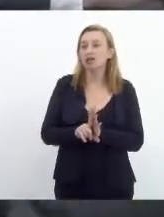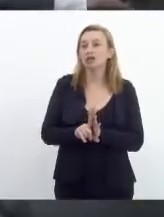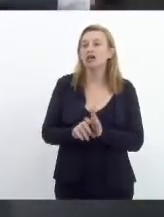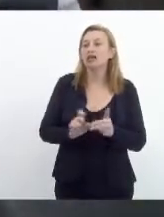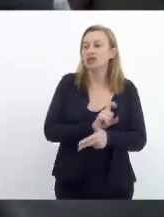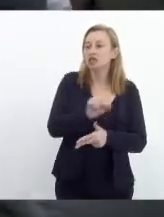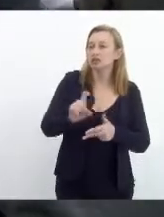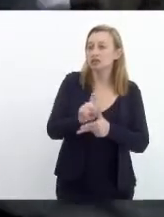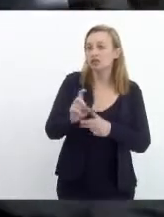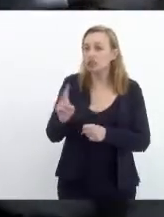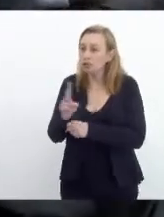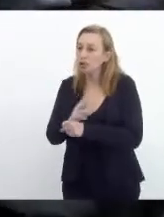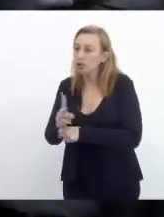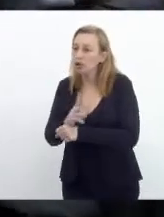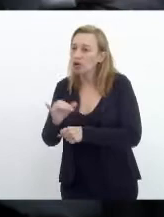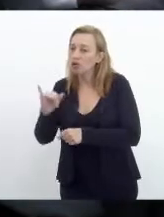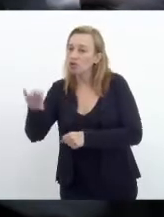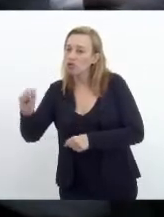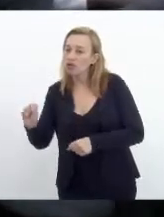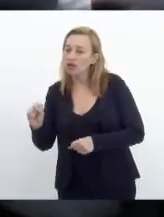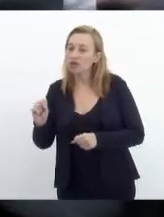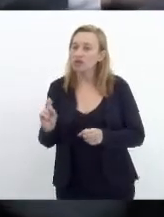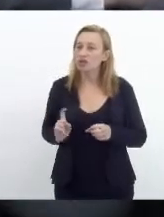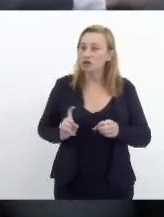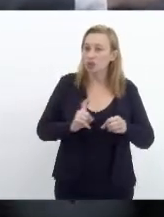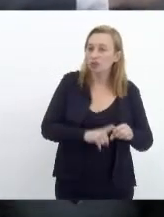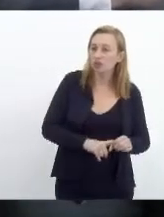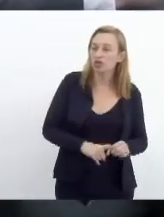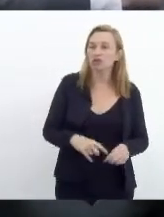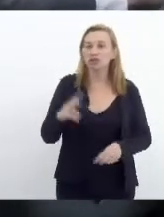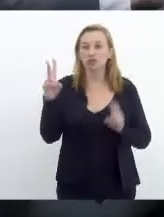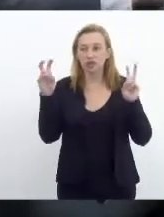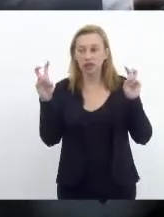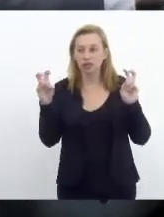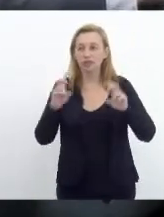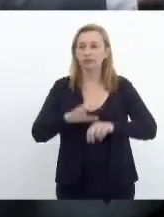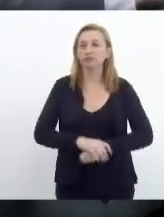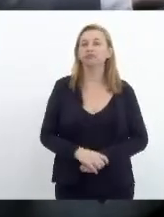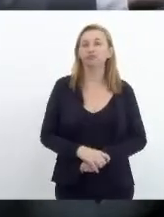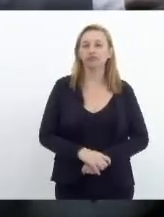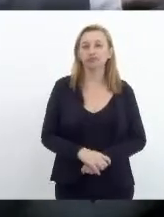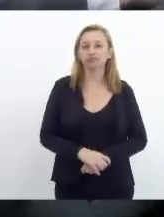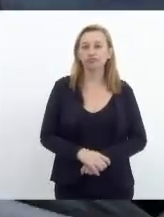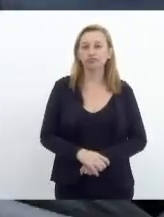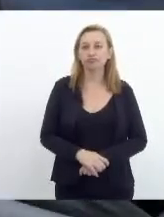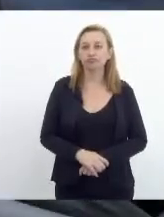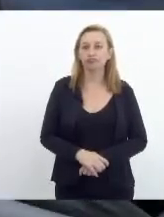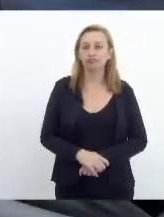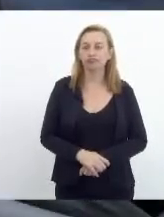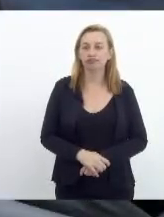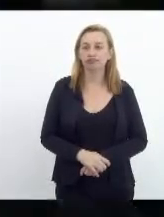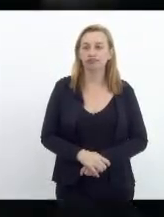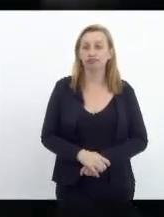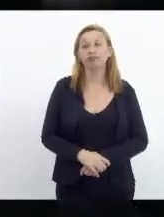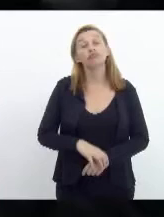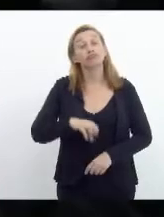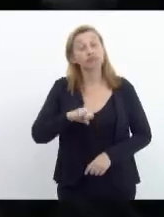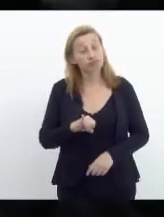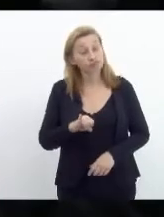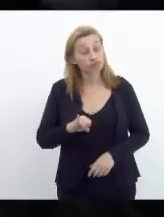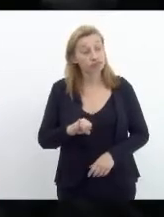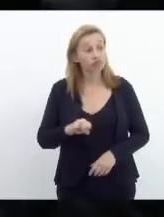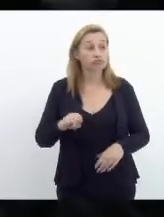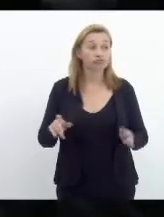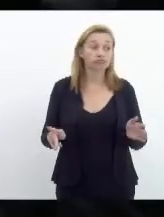o CONFAS e emitir um convênio sobre esse tema. Ora, se a gente faz